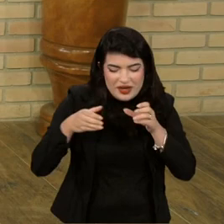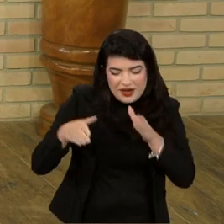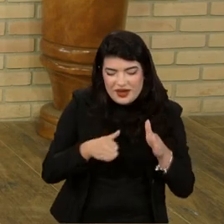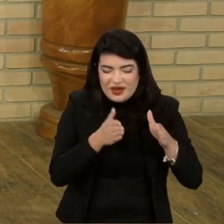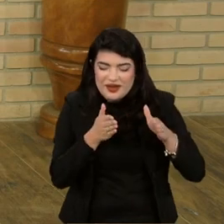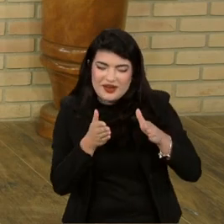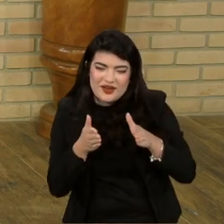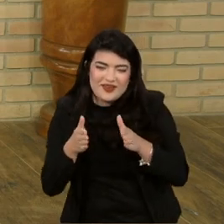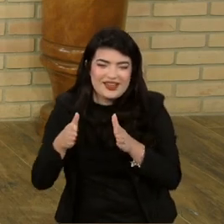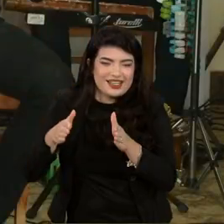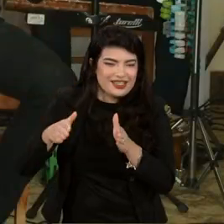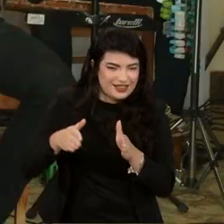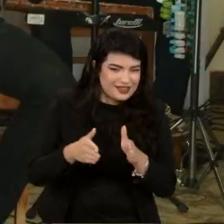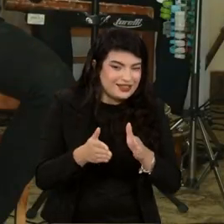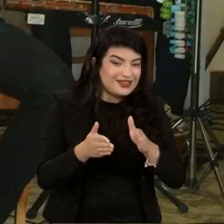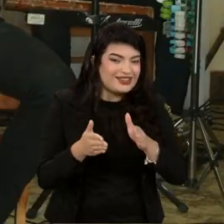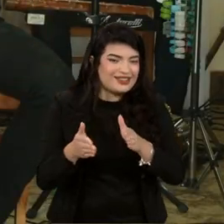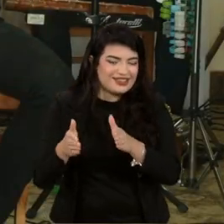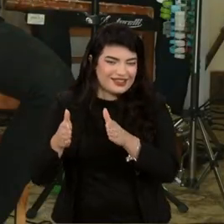ué.